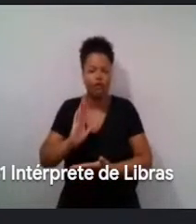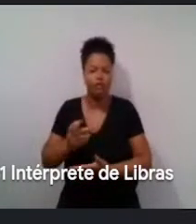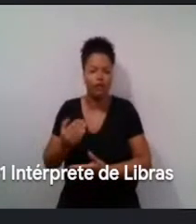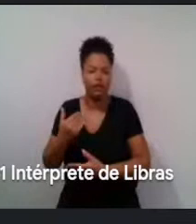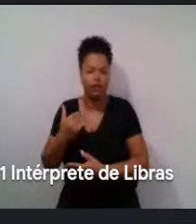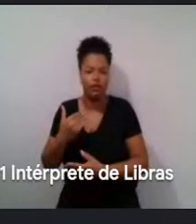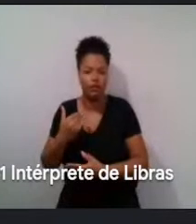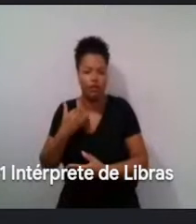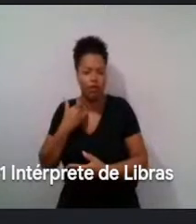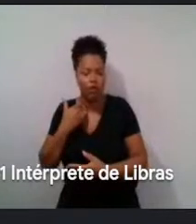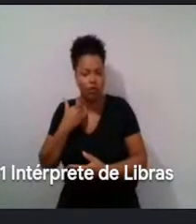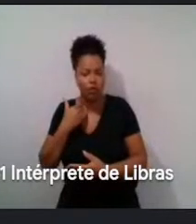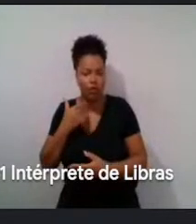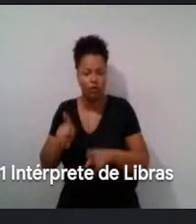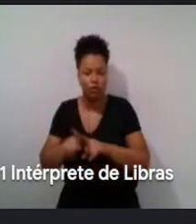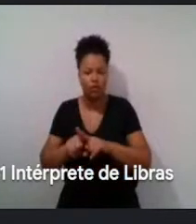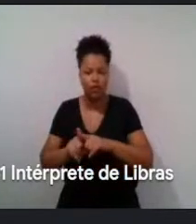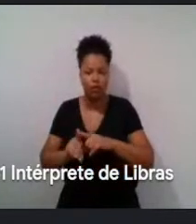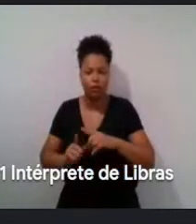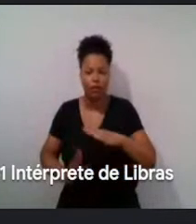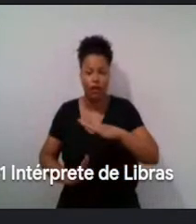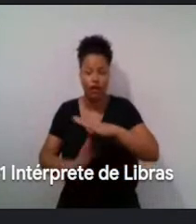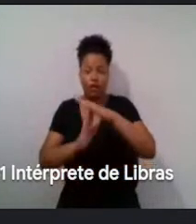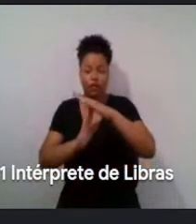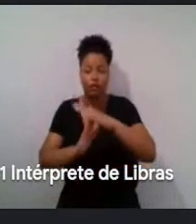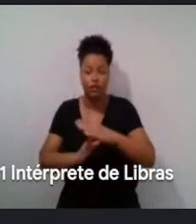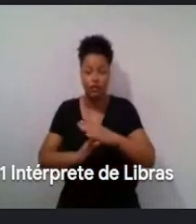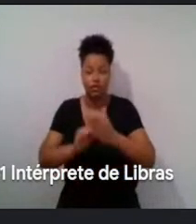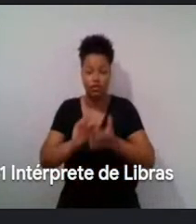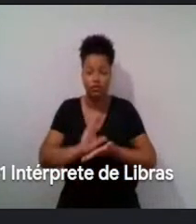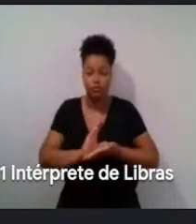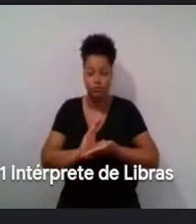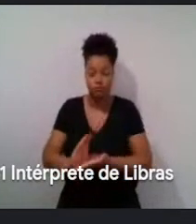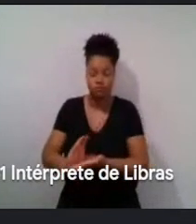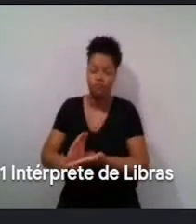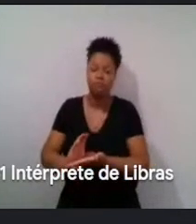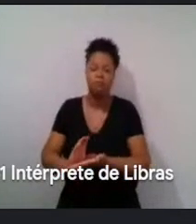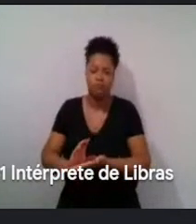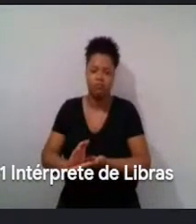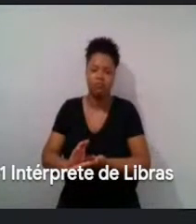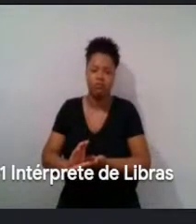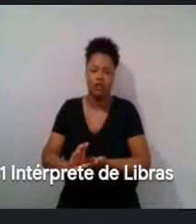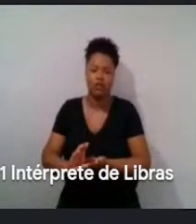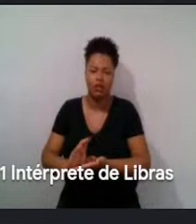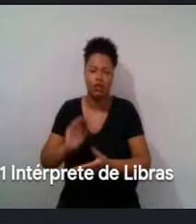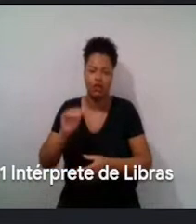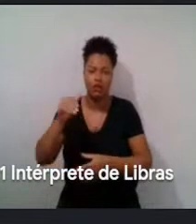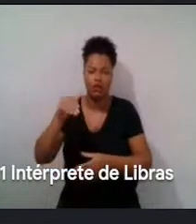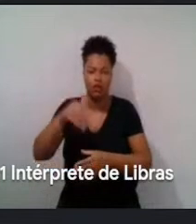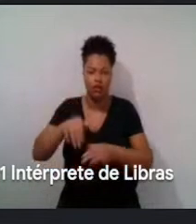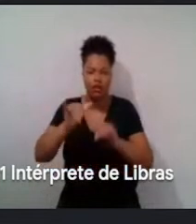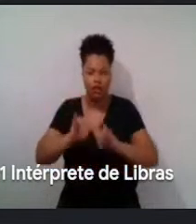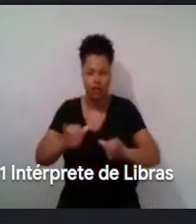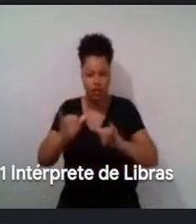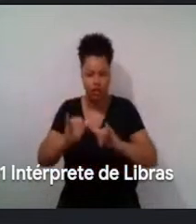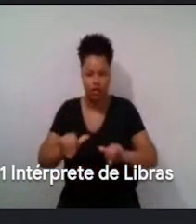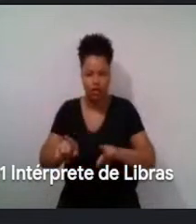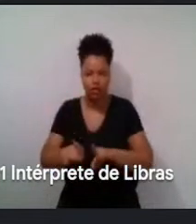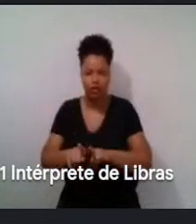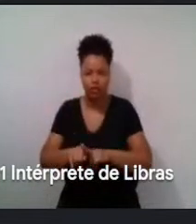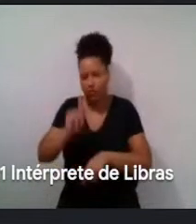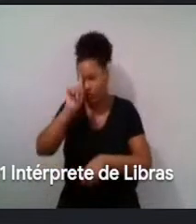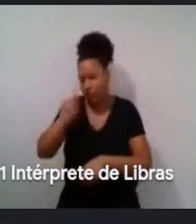extrapolação do limite de autofinanciamento de campanha e determinou o recolhimento ao Tesouro